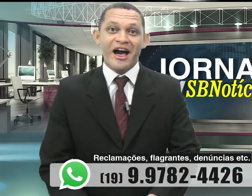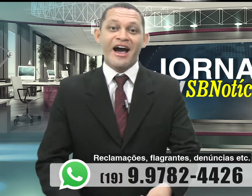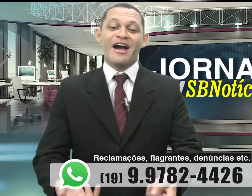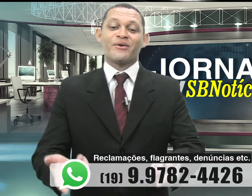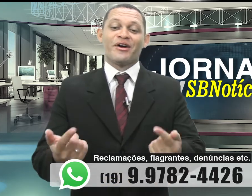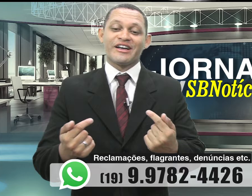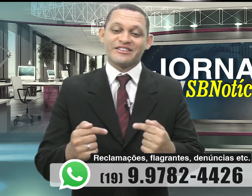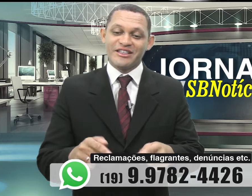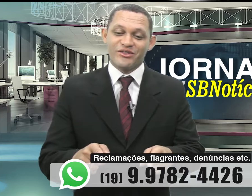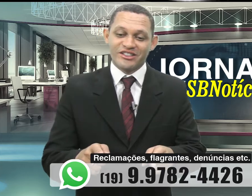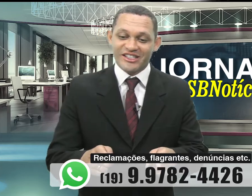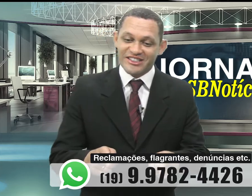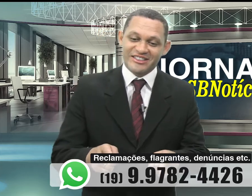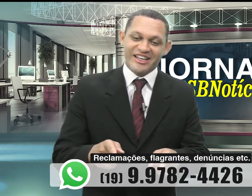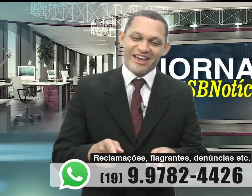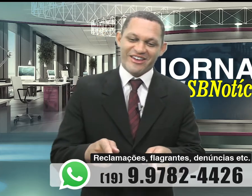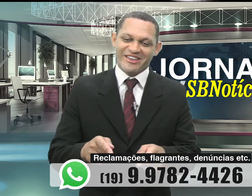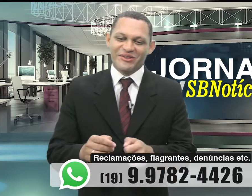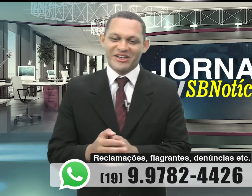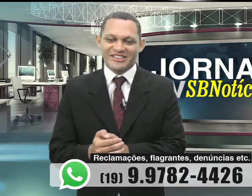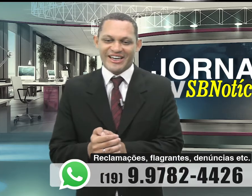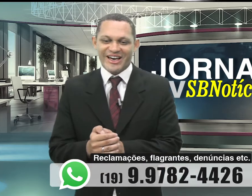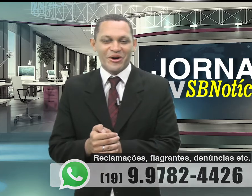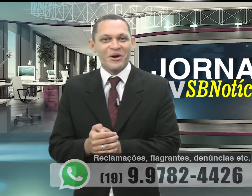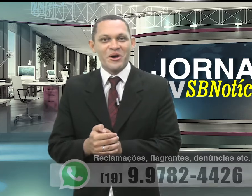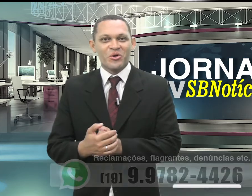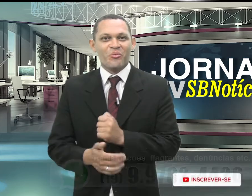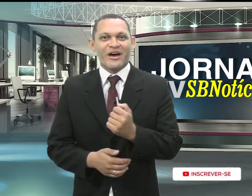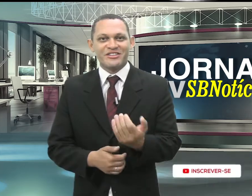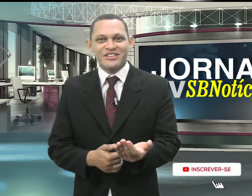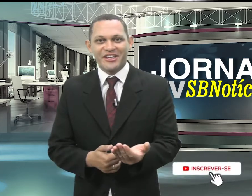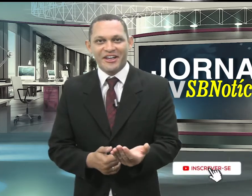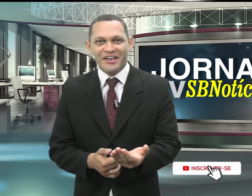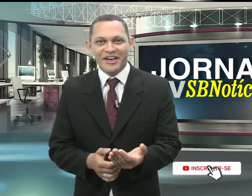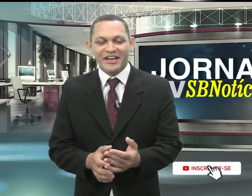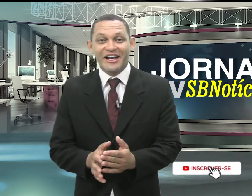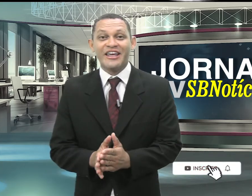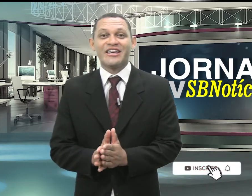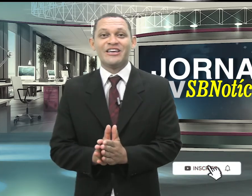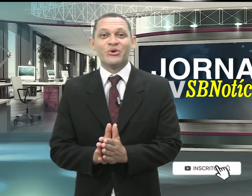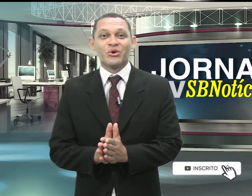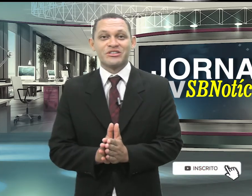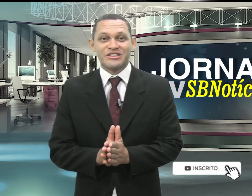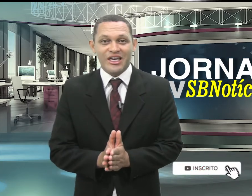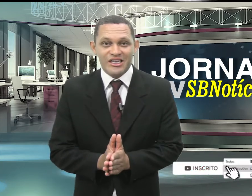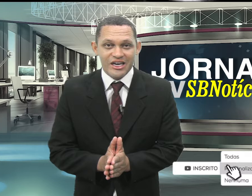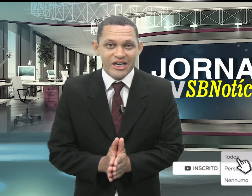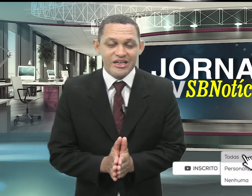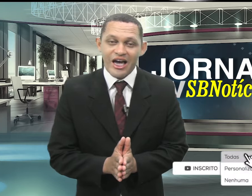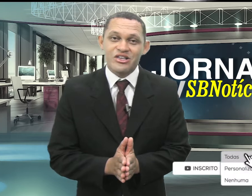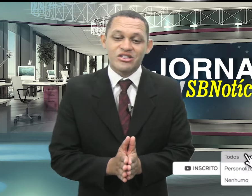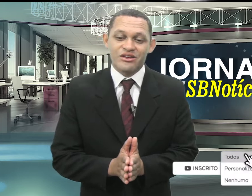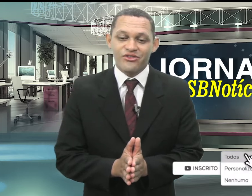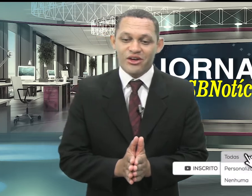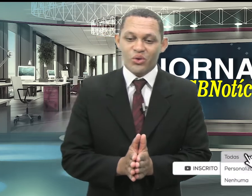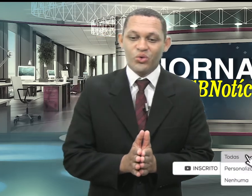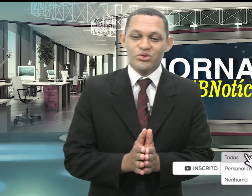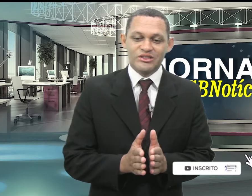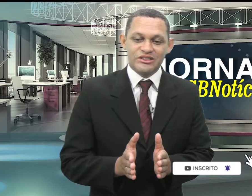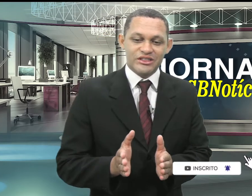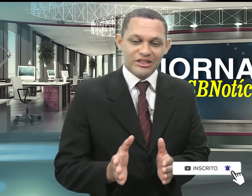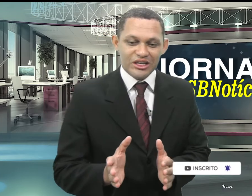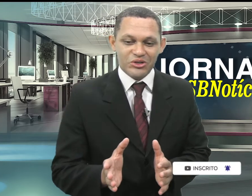997-82-4426. Agora sim, você se inscreve aqui no nosso canal, compartilhe, clique no gostei e ative